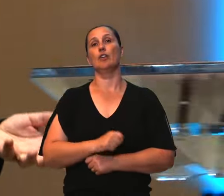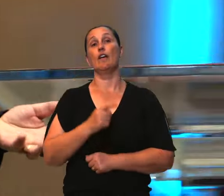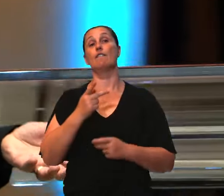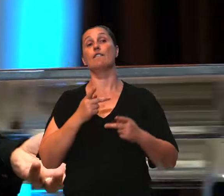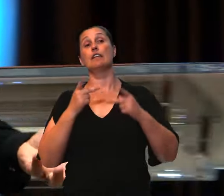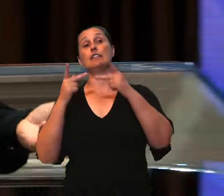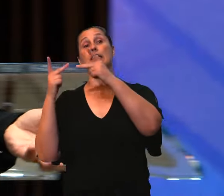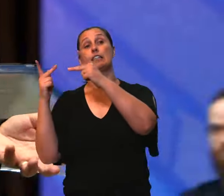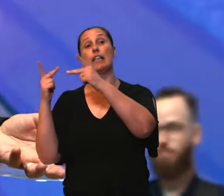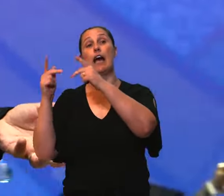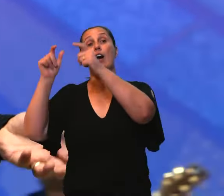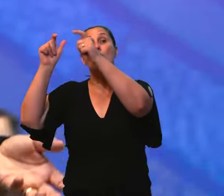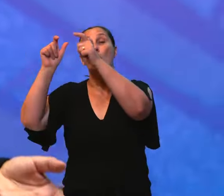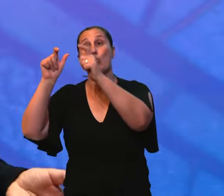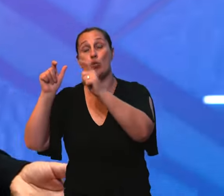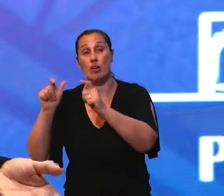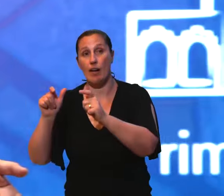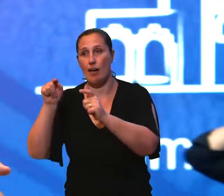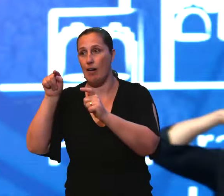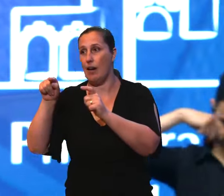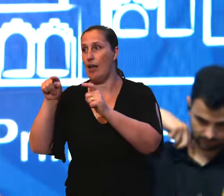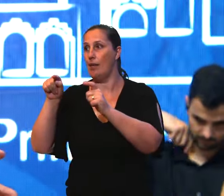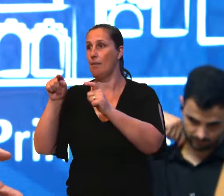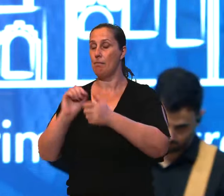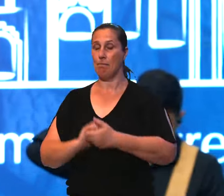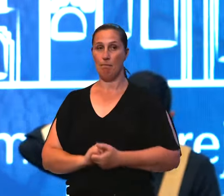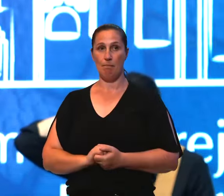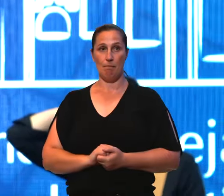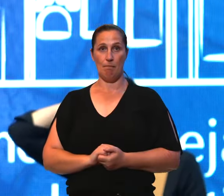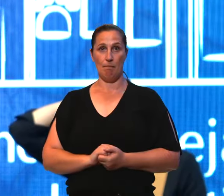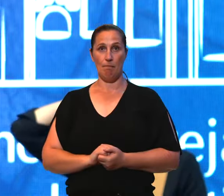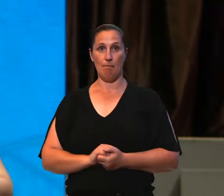do local onde estaria supostamente